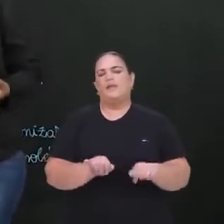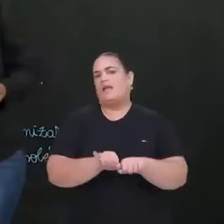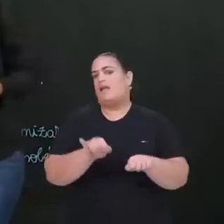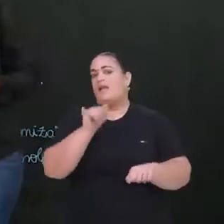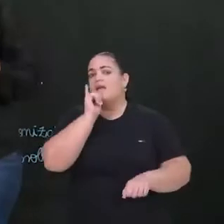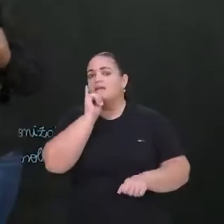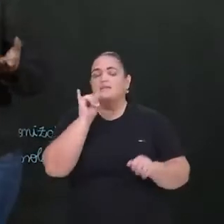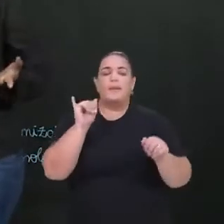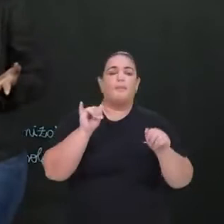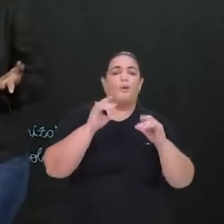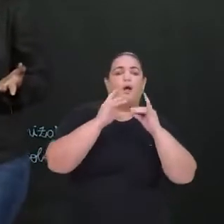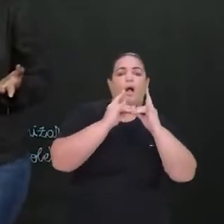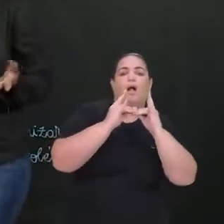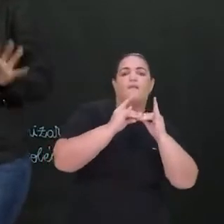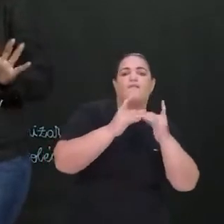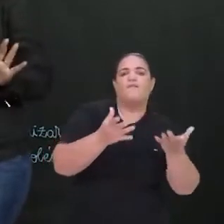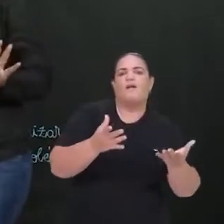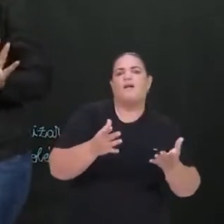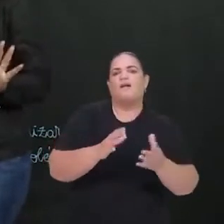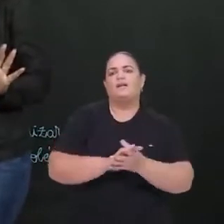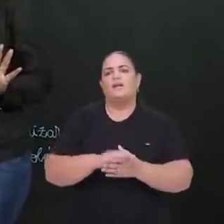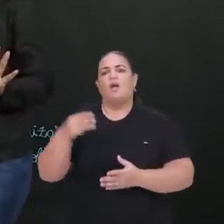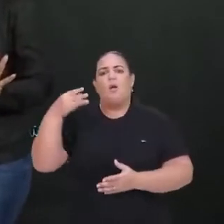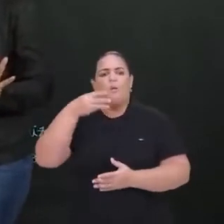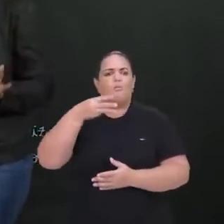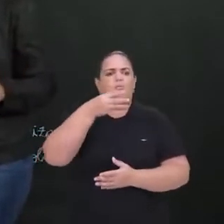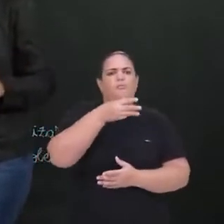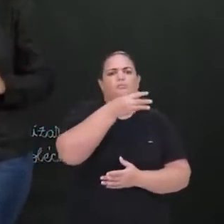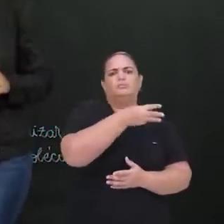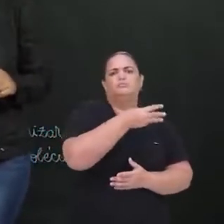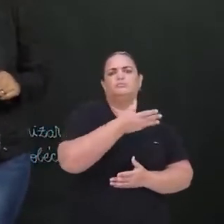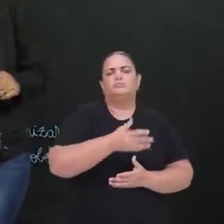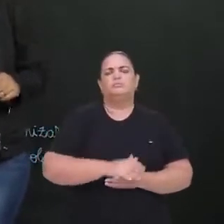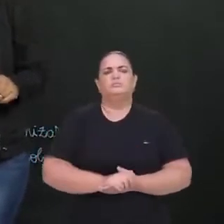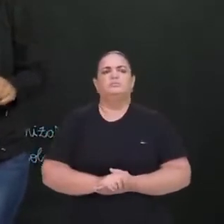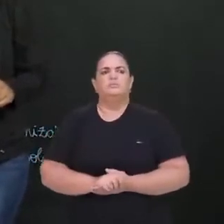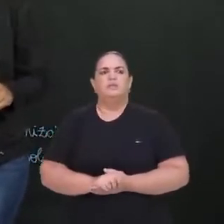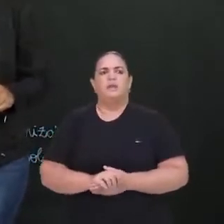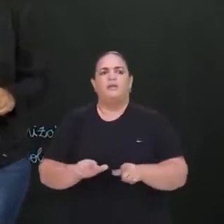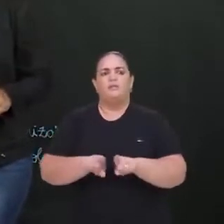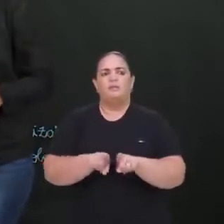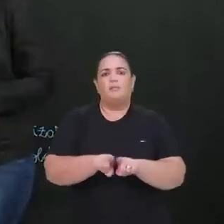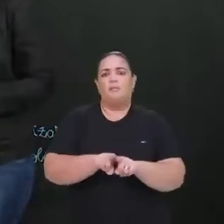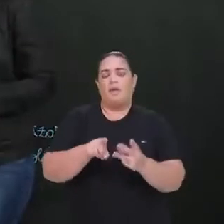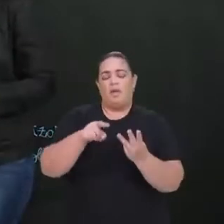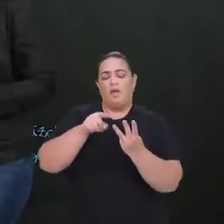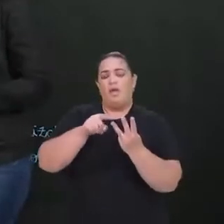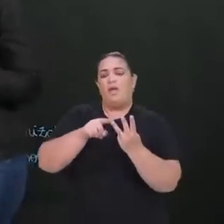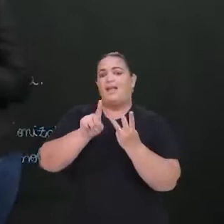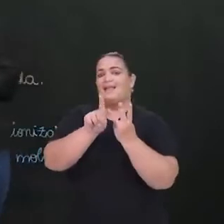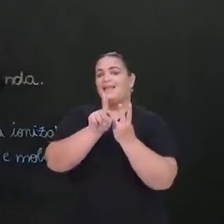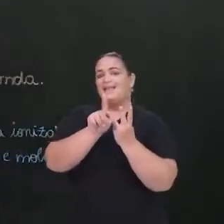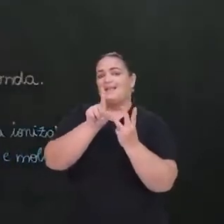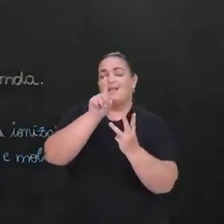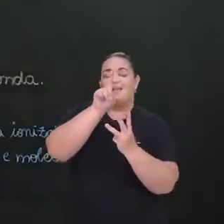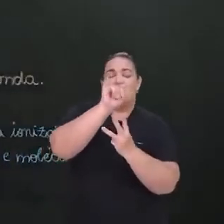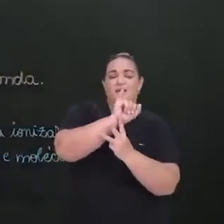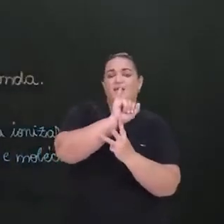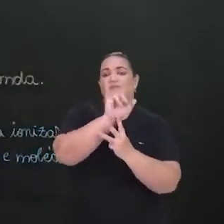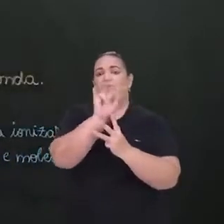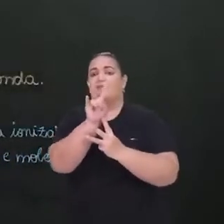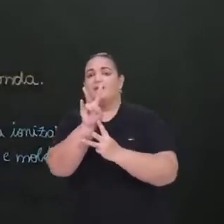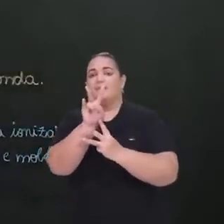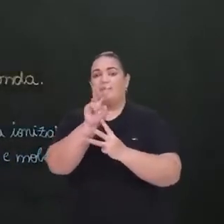O próprio sinal de Wi-Fi, um Bluetooth, infravermelho que a gente usa até para controle de televisão.